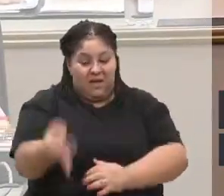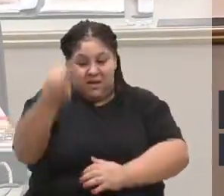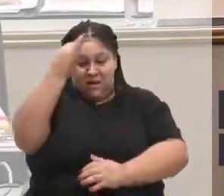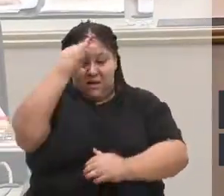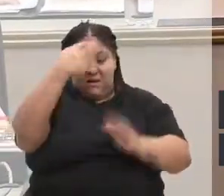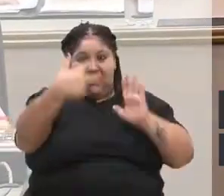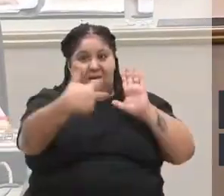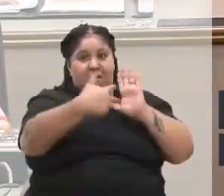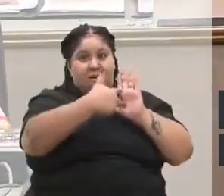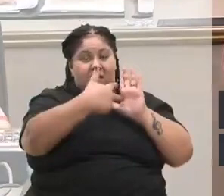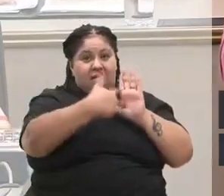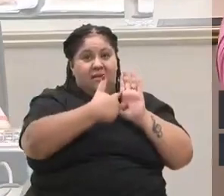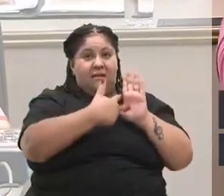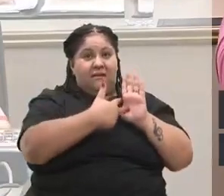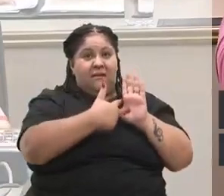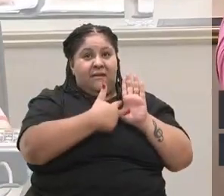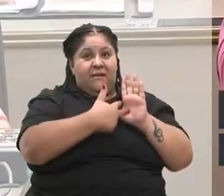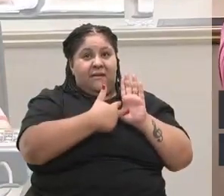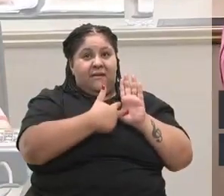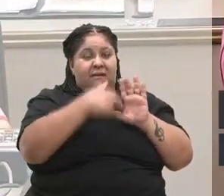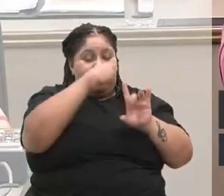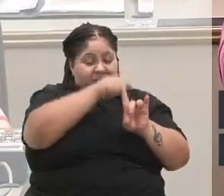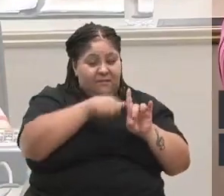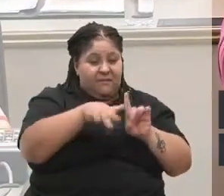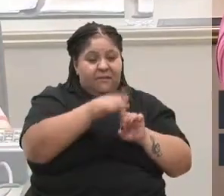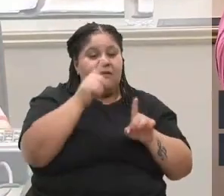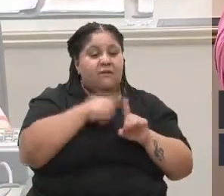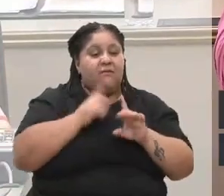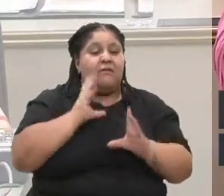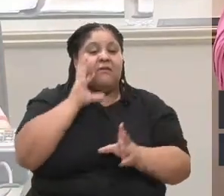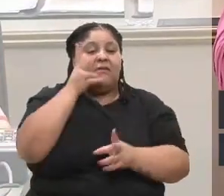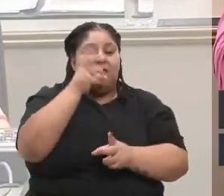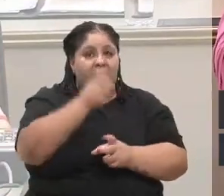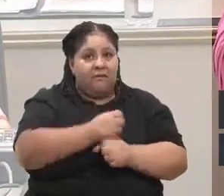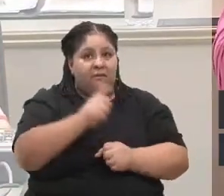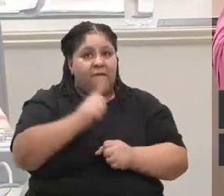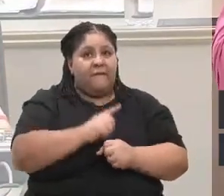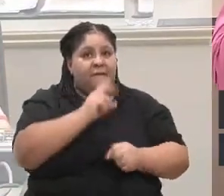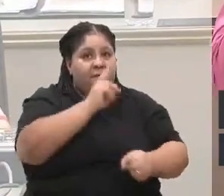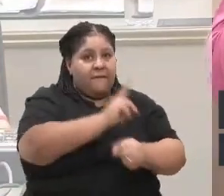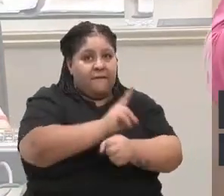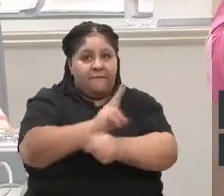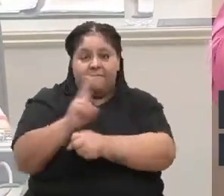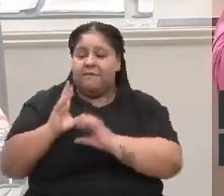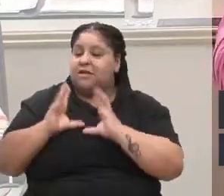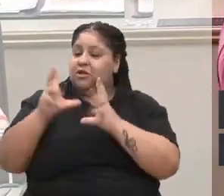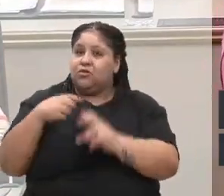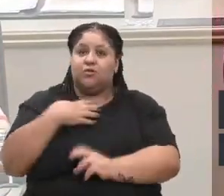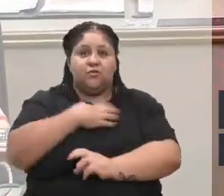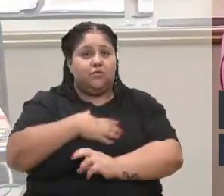atenção da sociedade, porque os animais têm que ser cuidados em todos